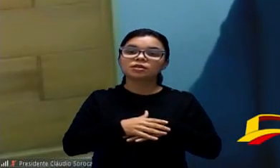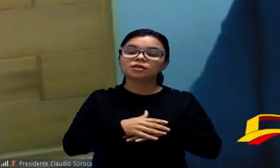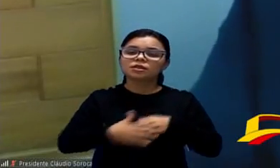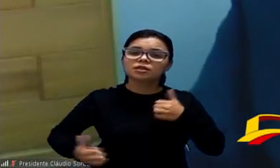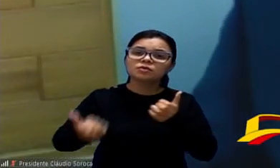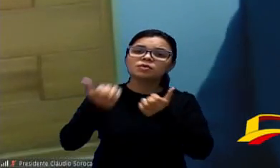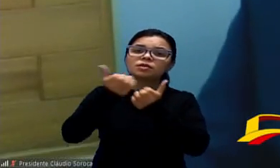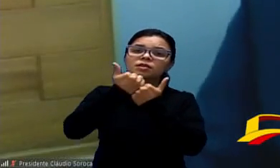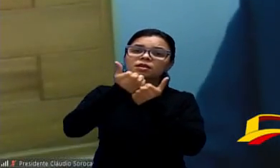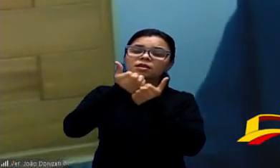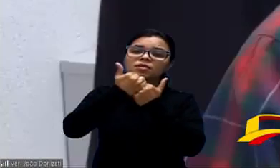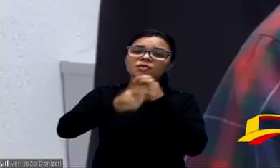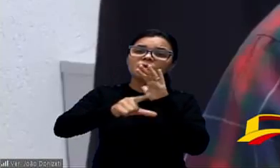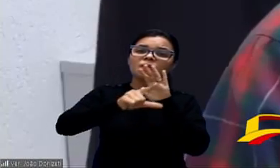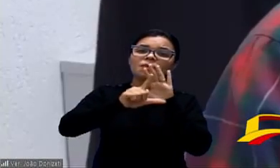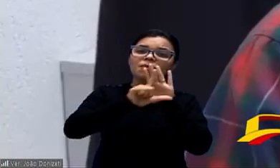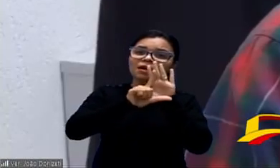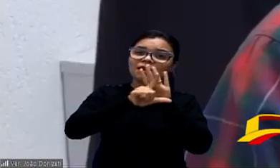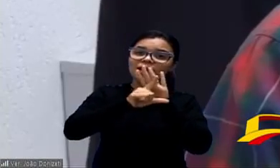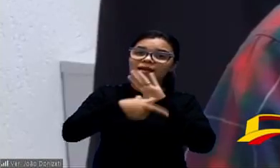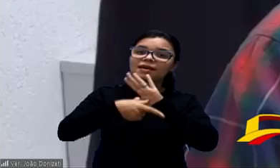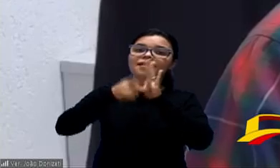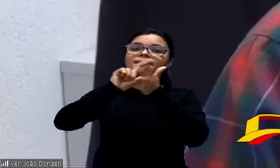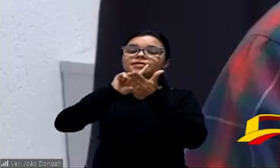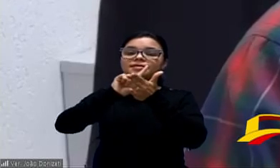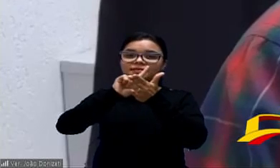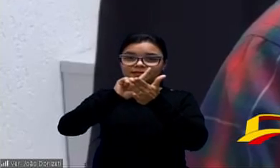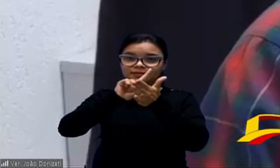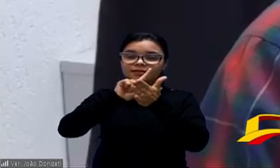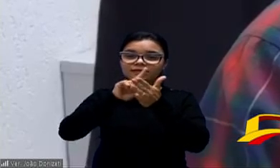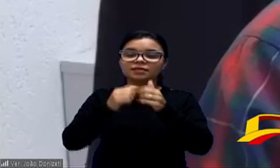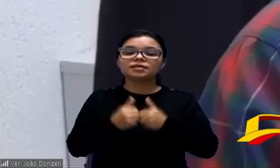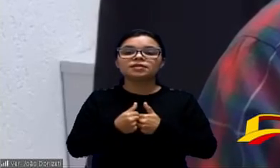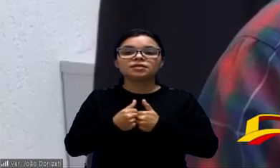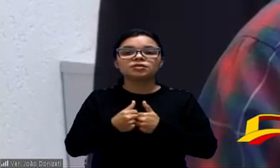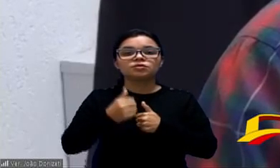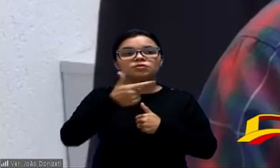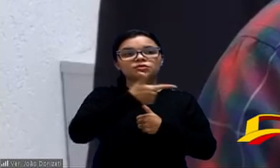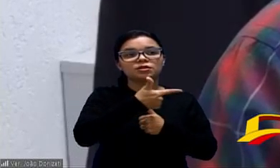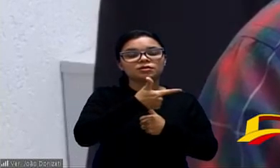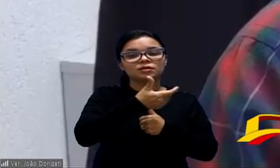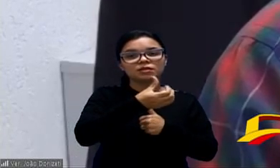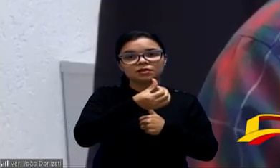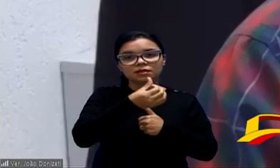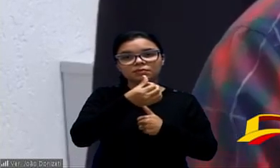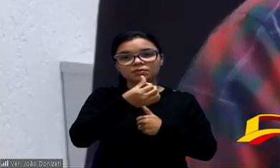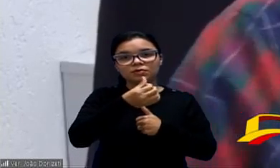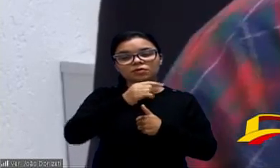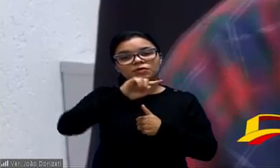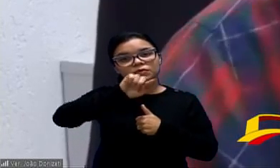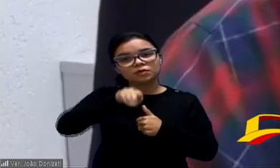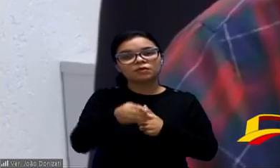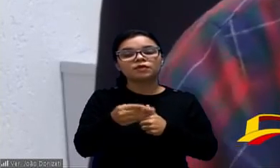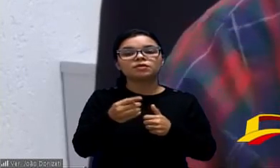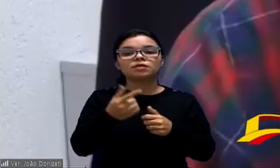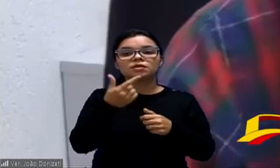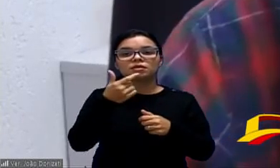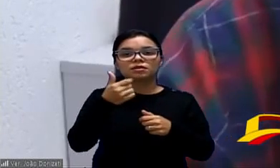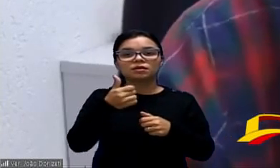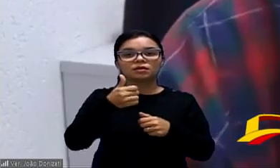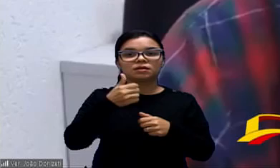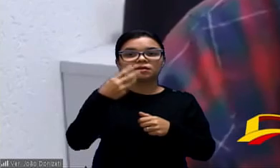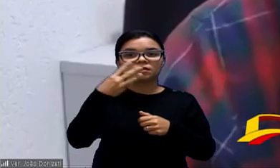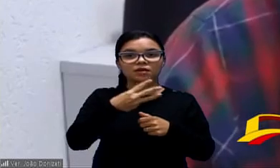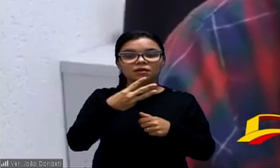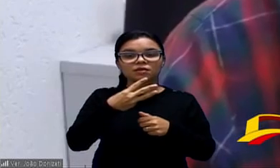lei anterior, a lei número 7.391, de 3 de junho de 2005, que, por sinal, eu ajudei a